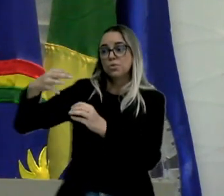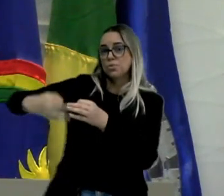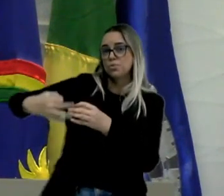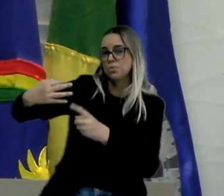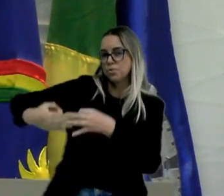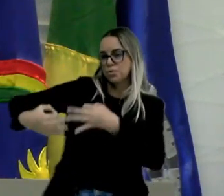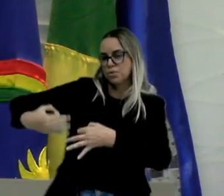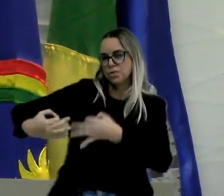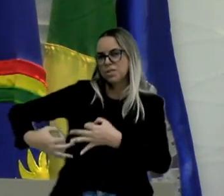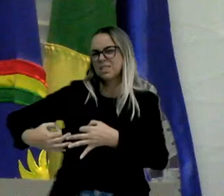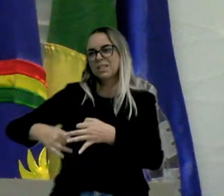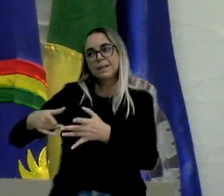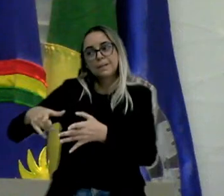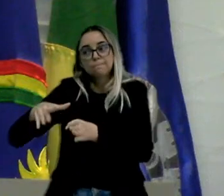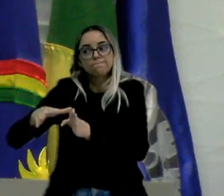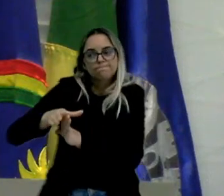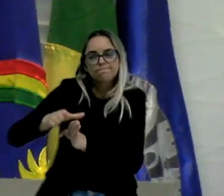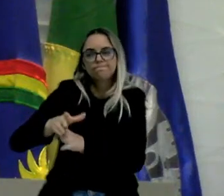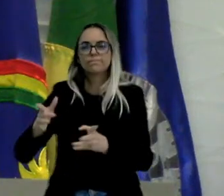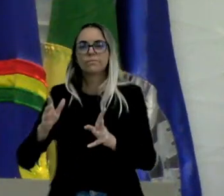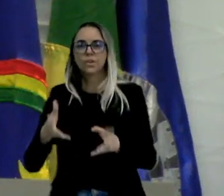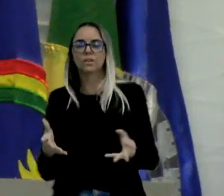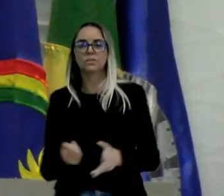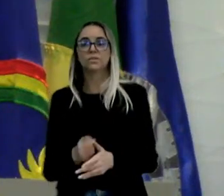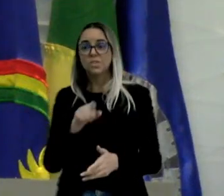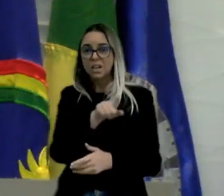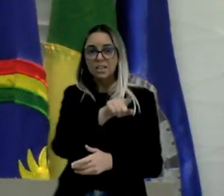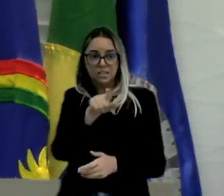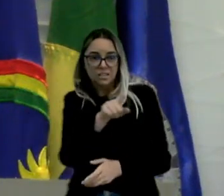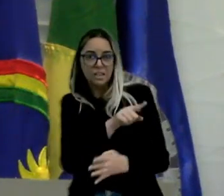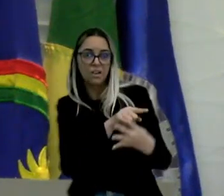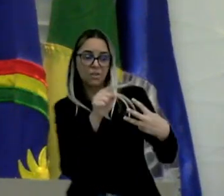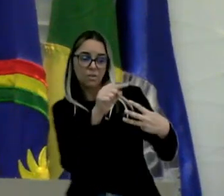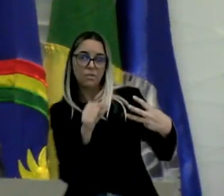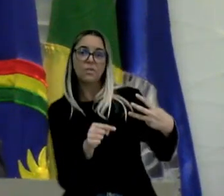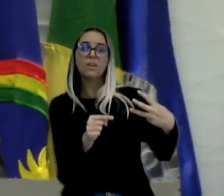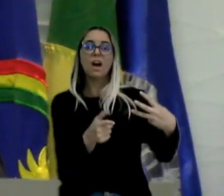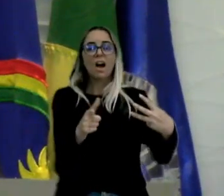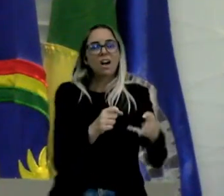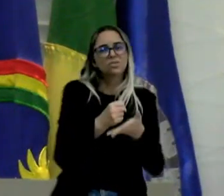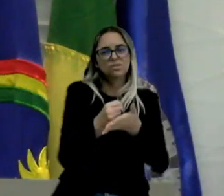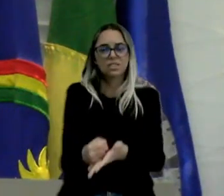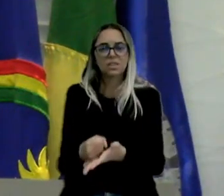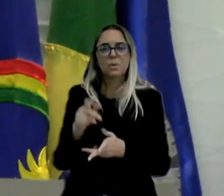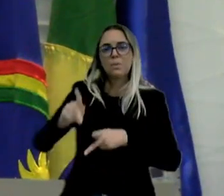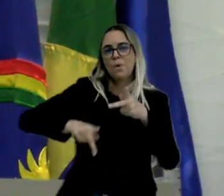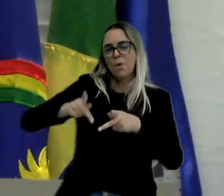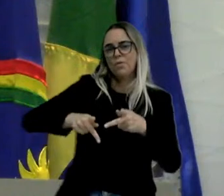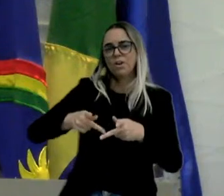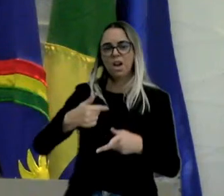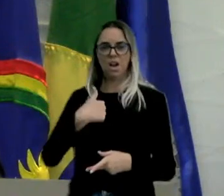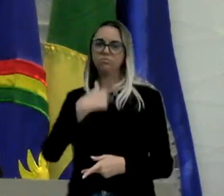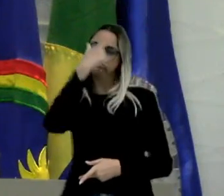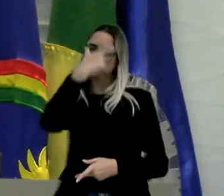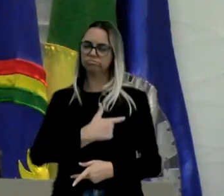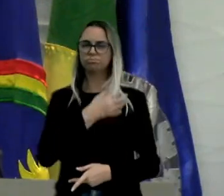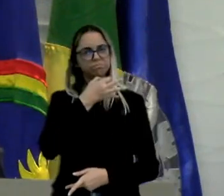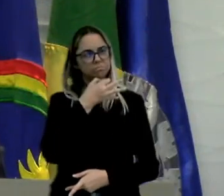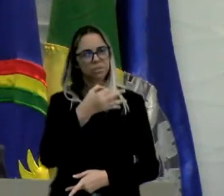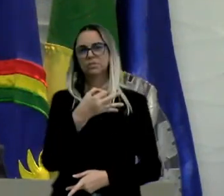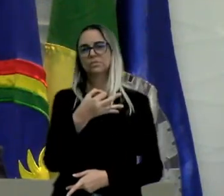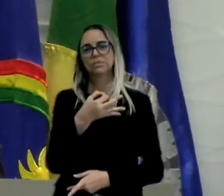mas vocês não estão ajudando o povo de São Bento dessa forma vejo eu Esso é meu ponto de vista fica aí para o